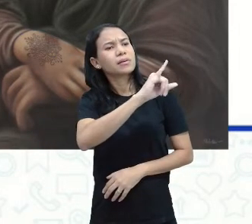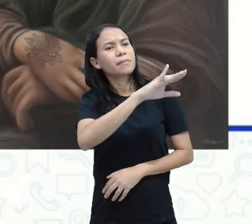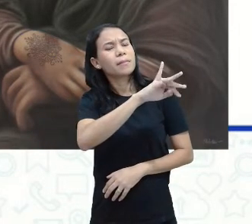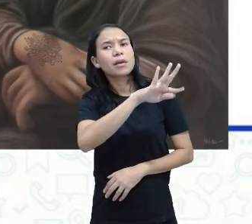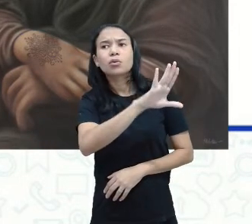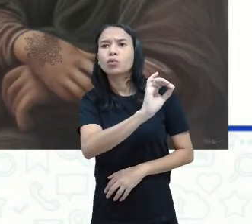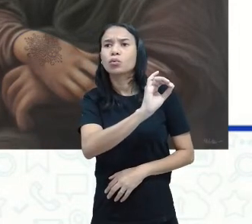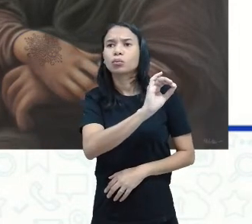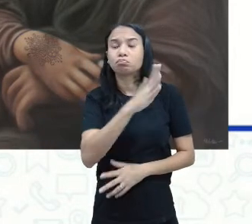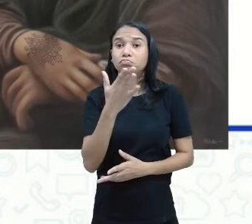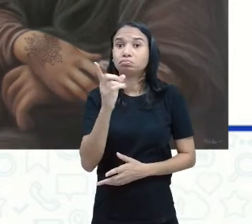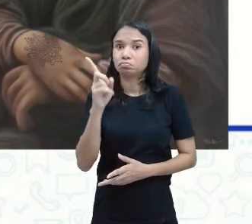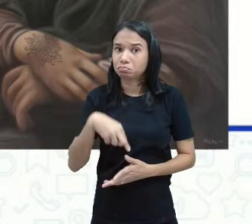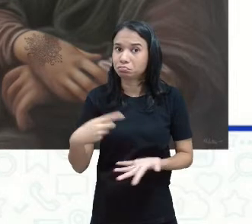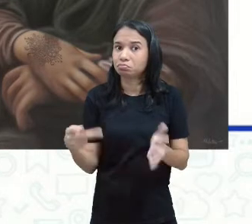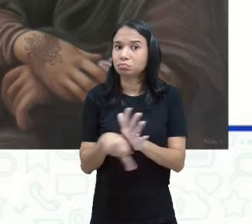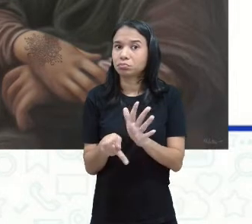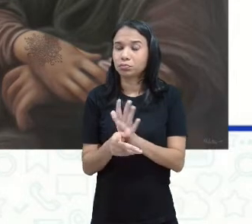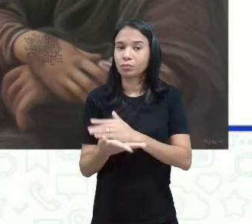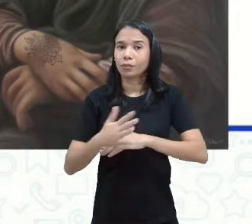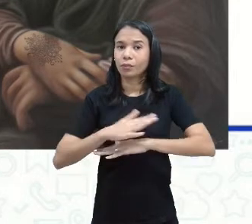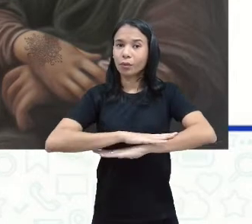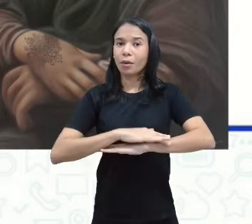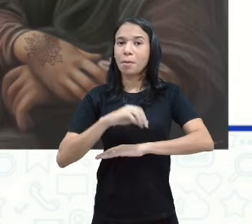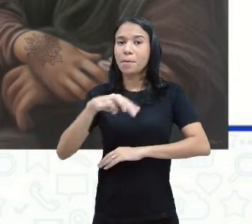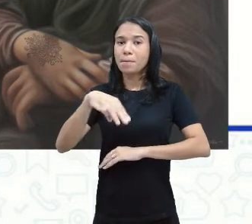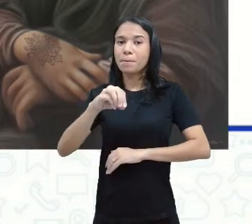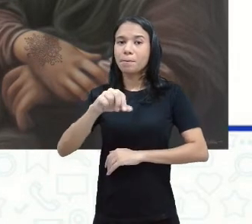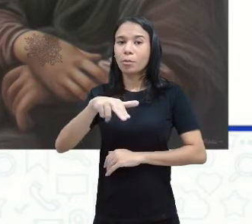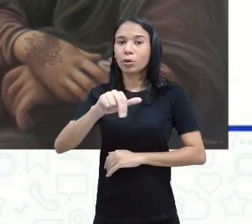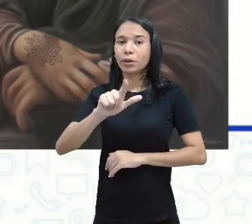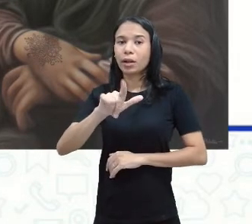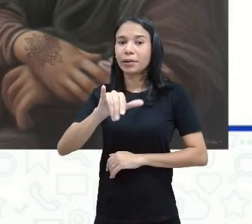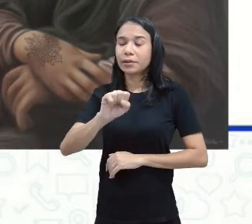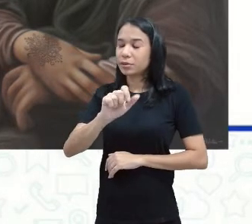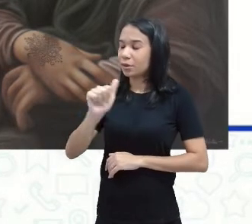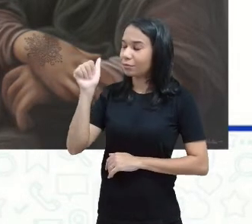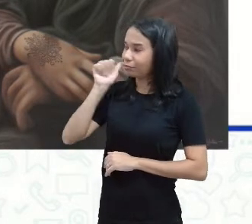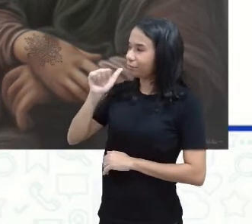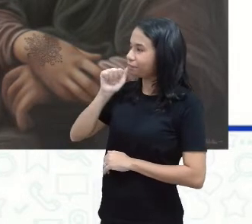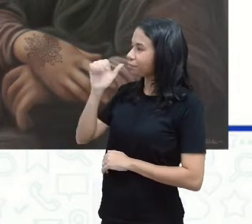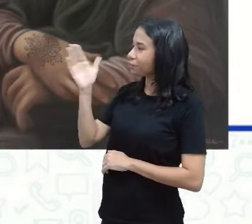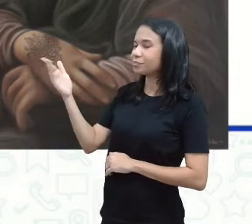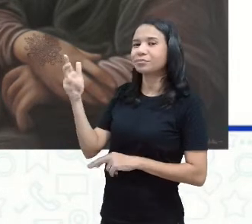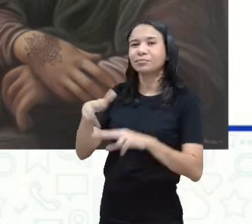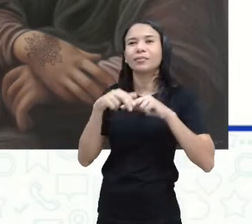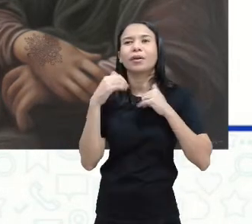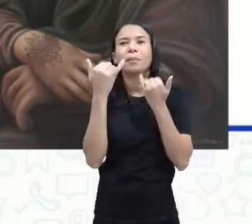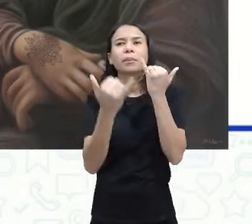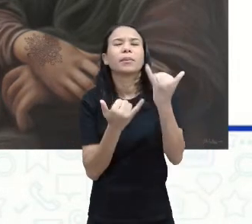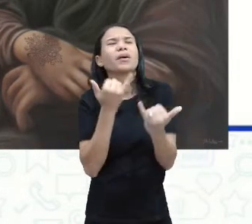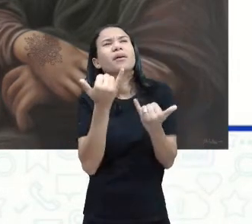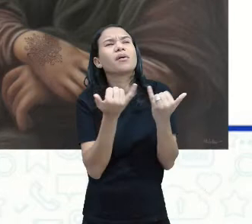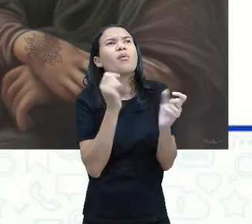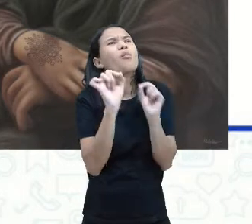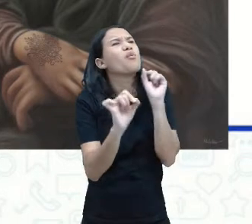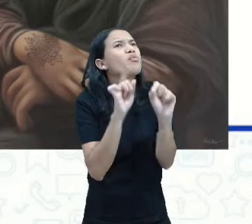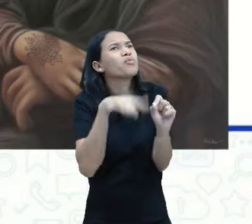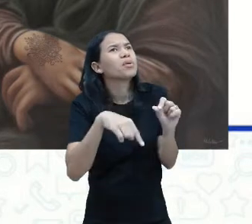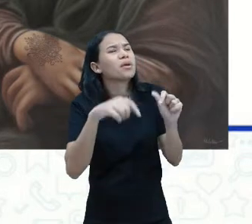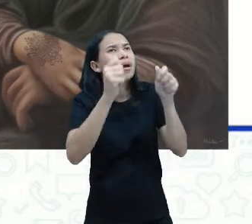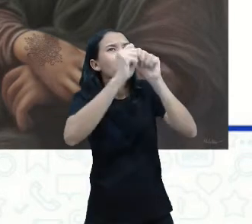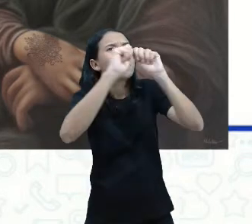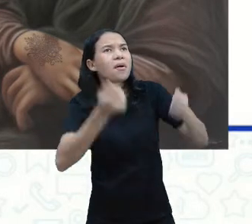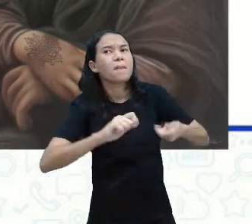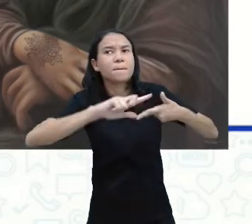A icônica Mona Lisa. E aí eu pergunto, né? Eu brinquei um pouquinho aí, o que é arte moderna? E aí a